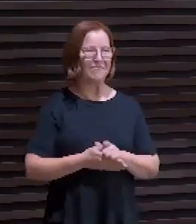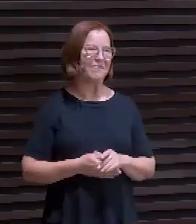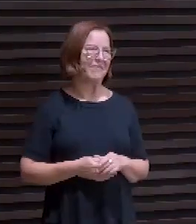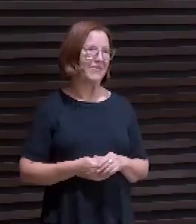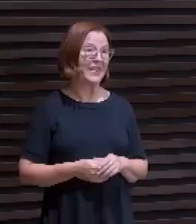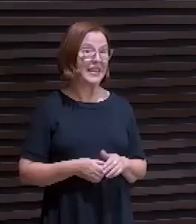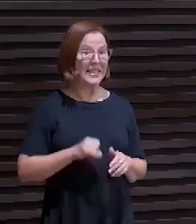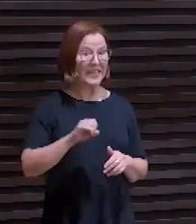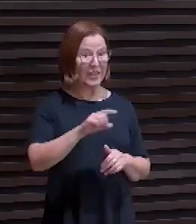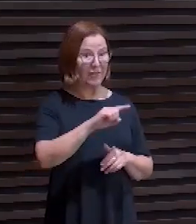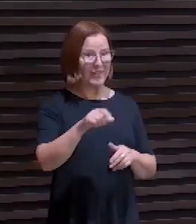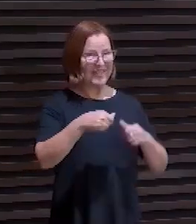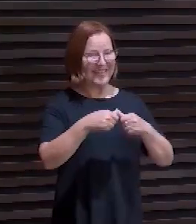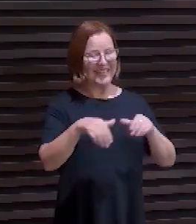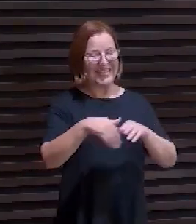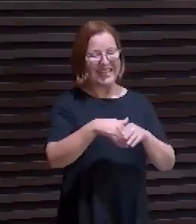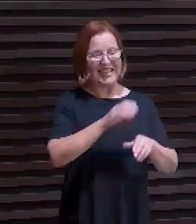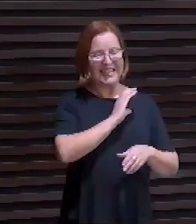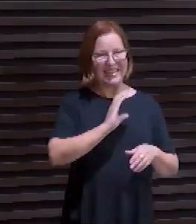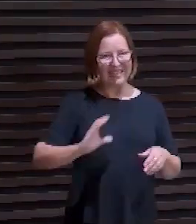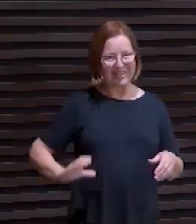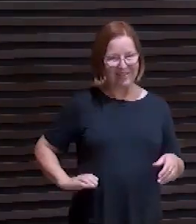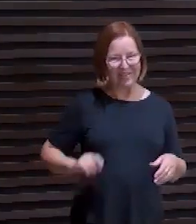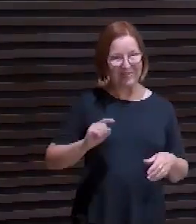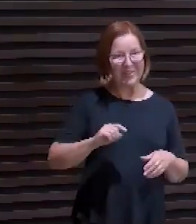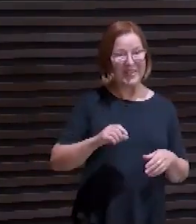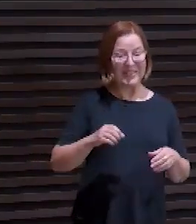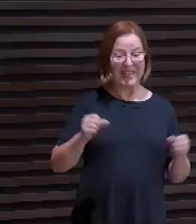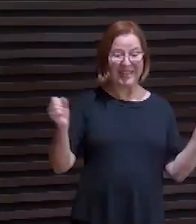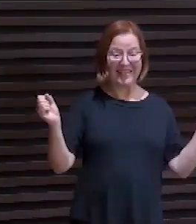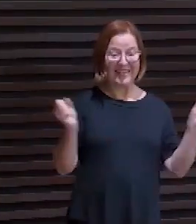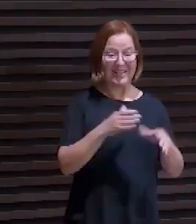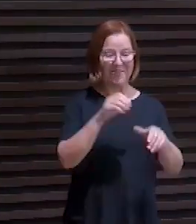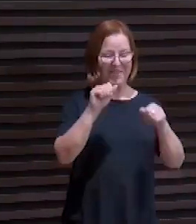Se você está em Cristo, você é uma nova criação.